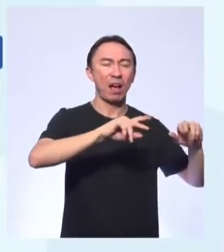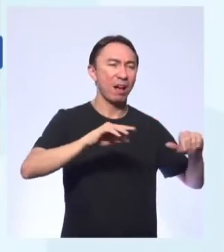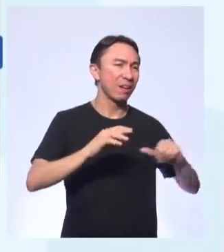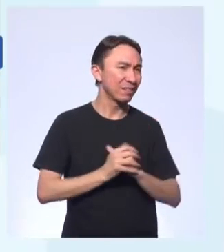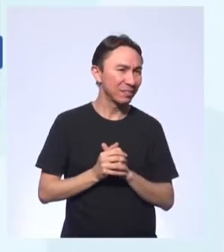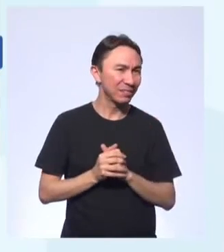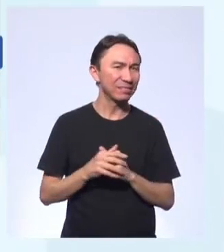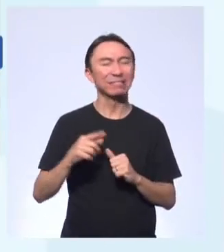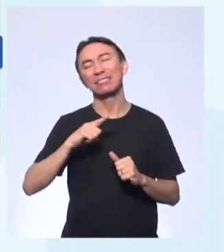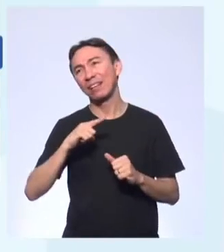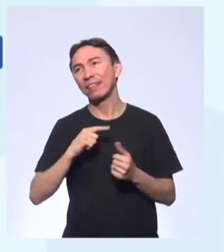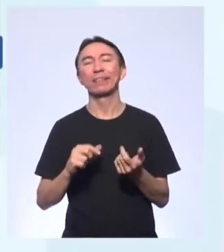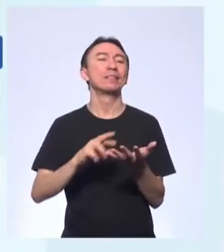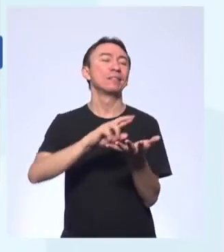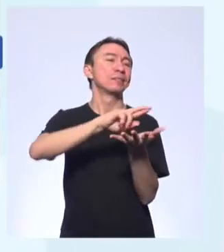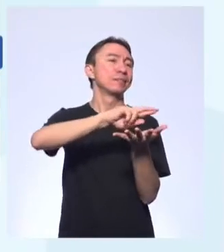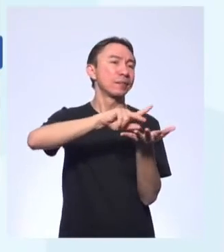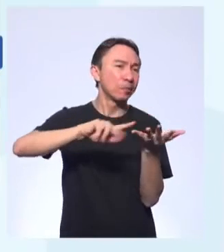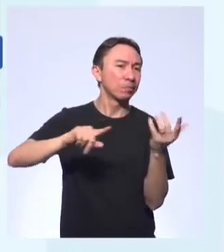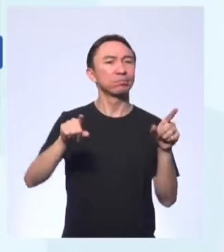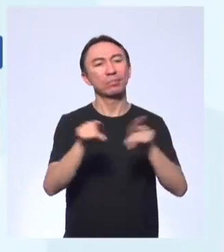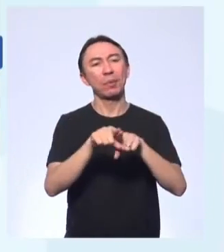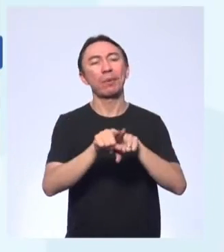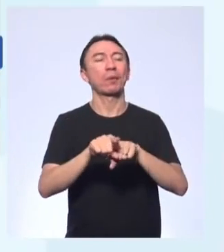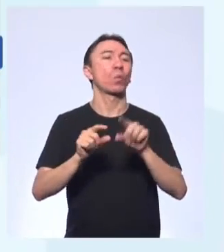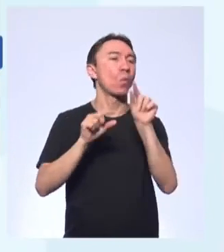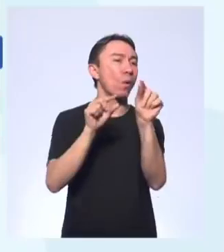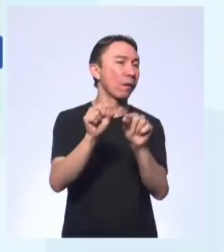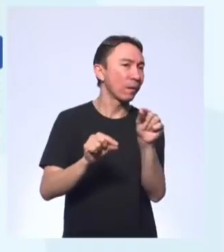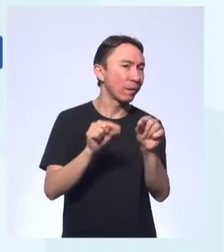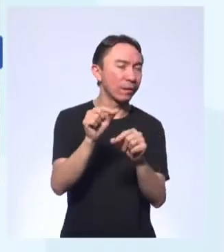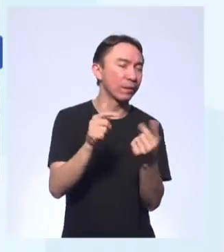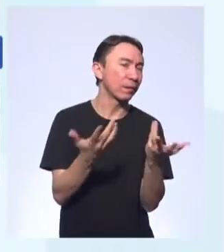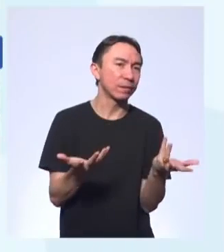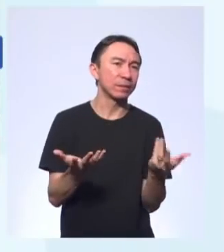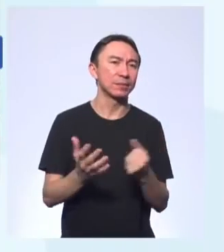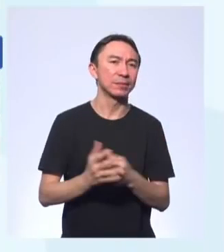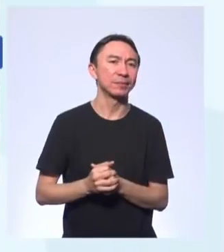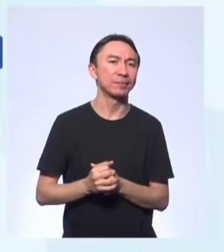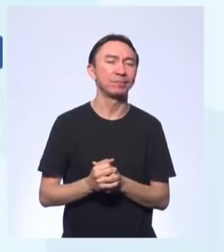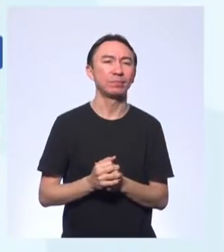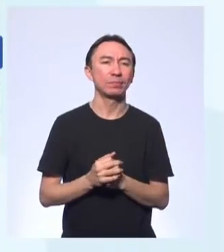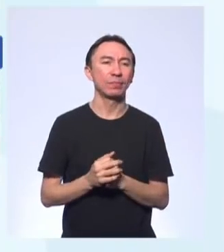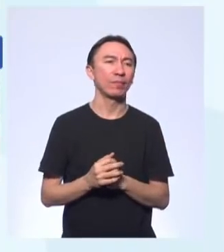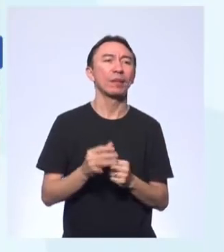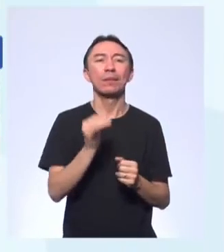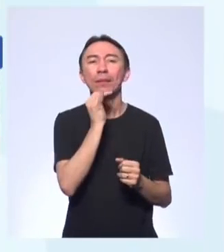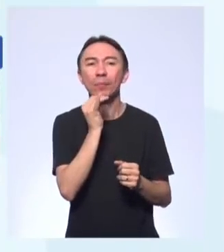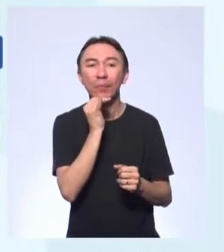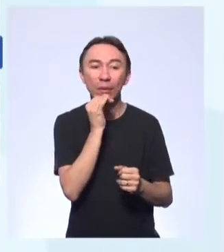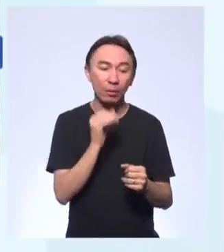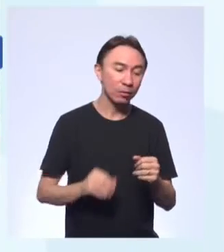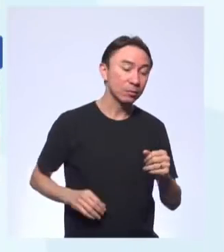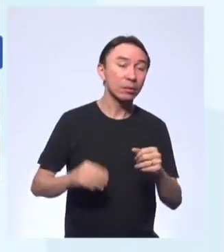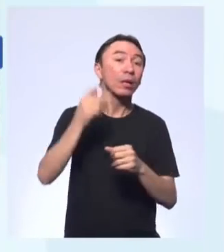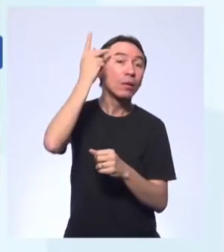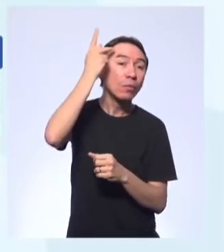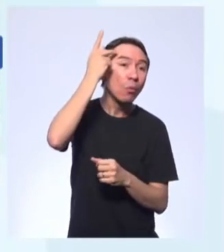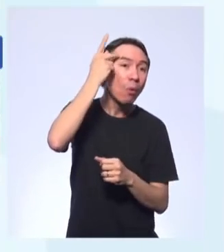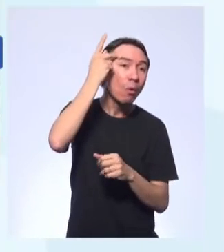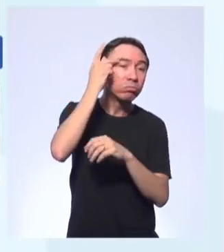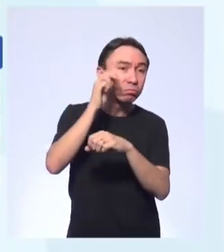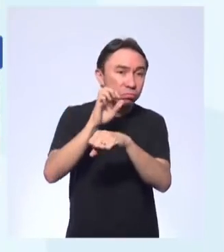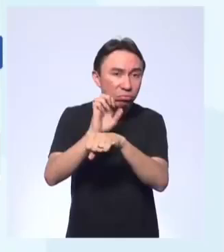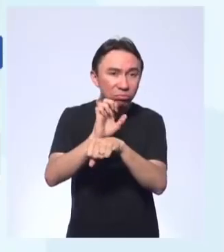uma grande quantidade também, em alguns casos, né? Então, por exemplo, no estado de São Paulo, a gente tem uma grande taxa